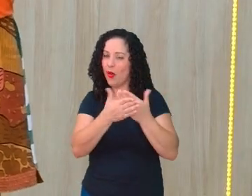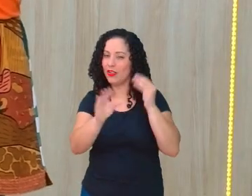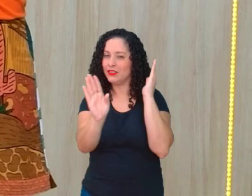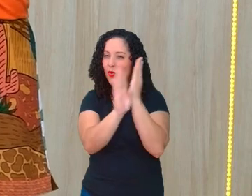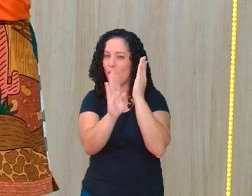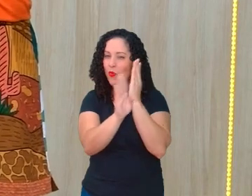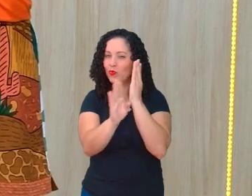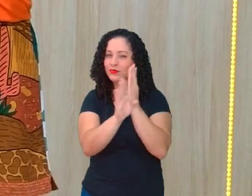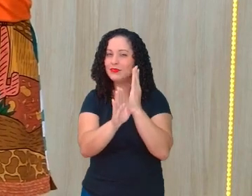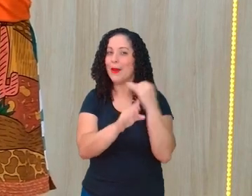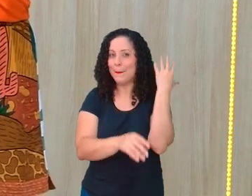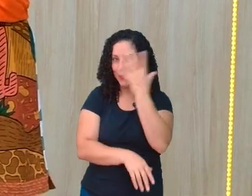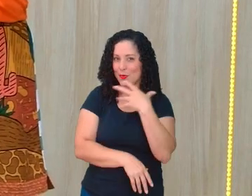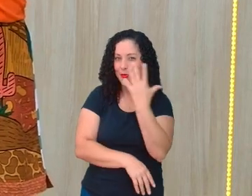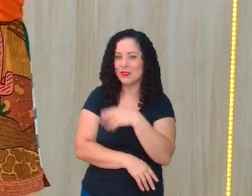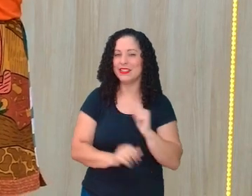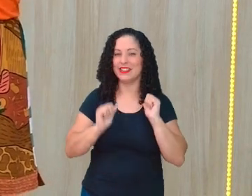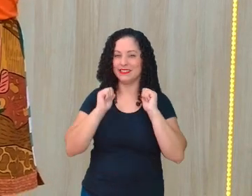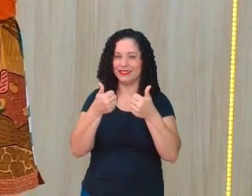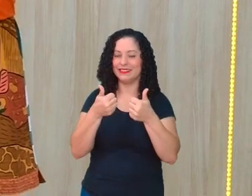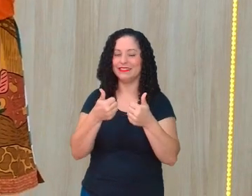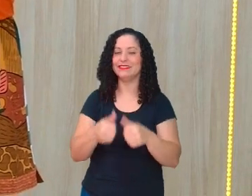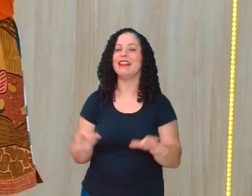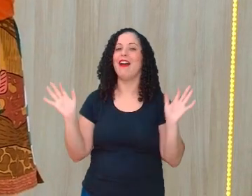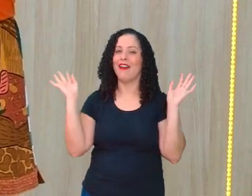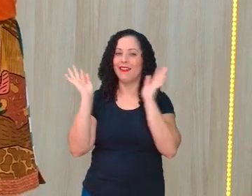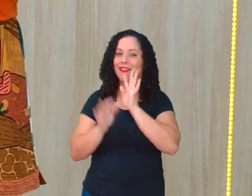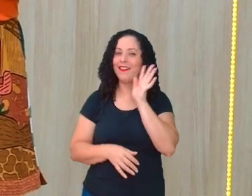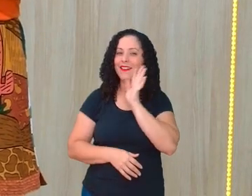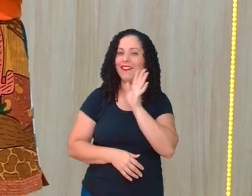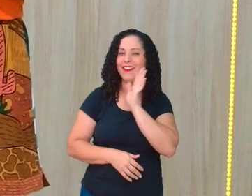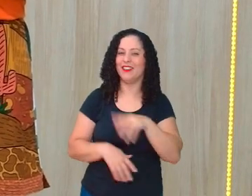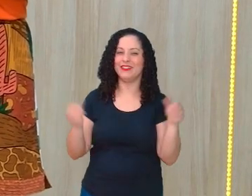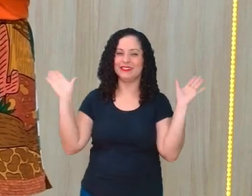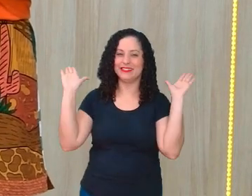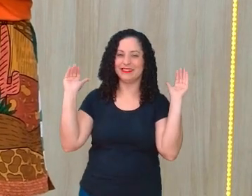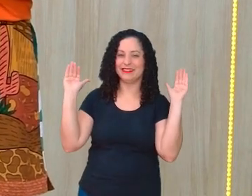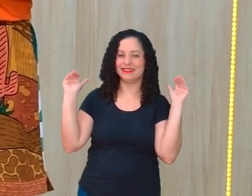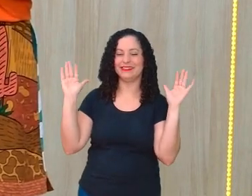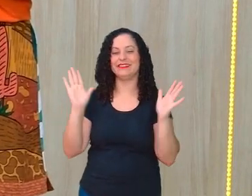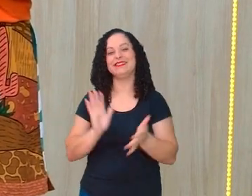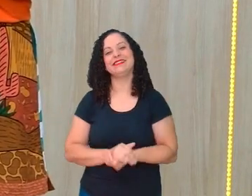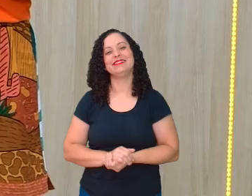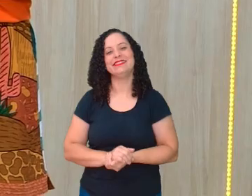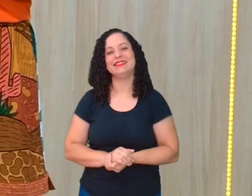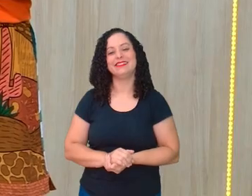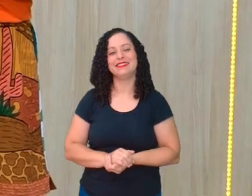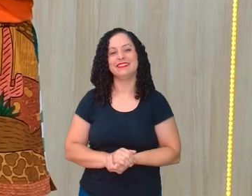gente ainda vai falar de música, tá? Tá bem legal a próxima aula. Até lá.